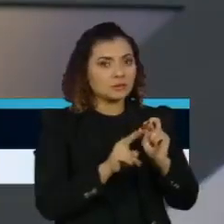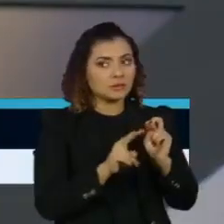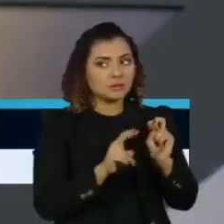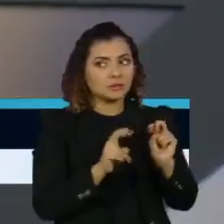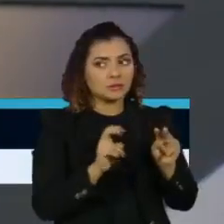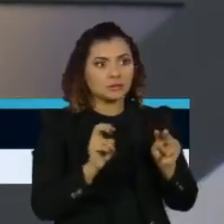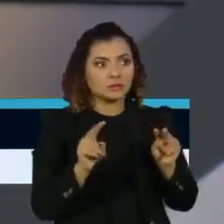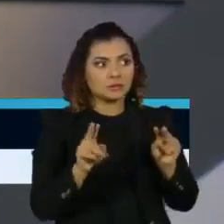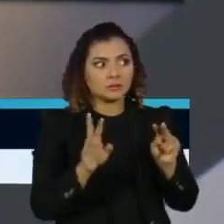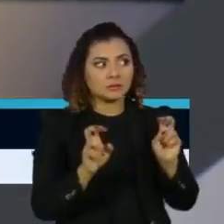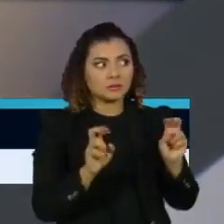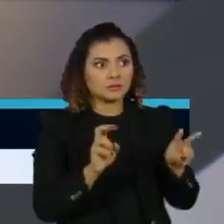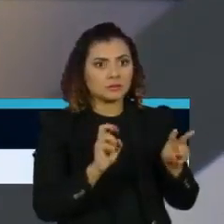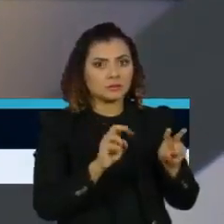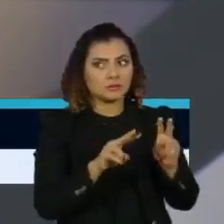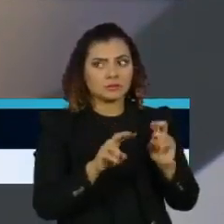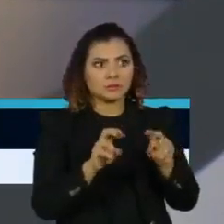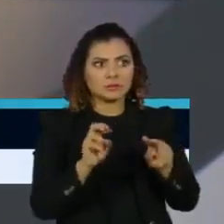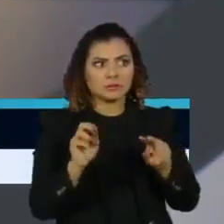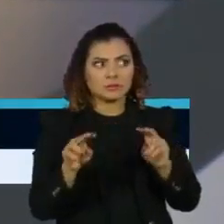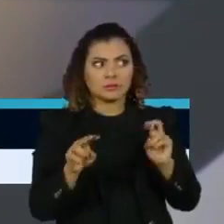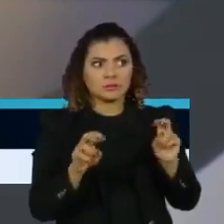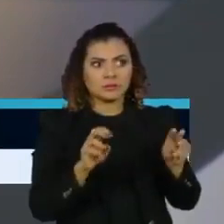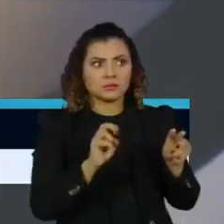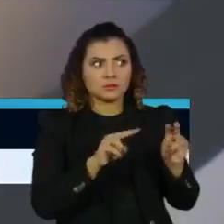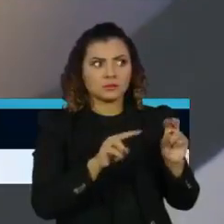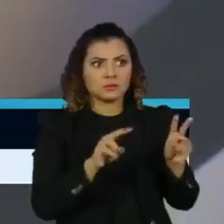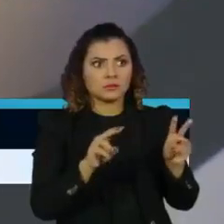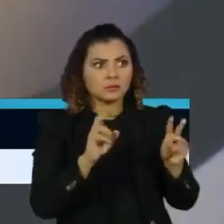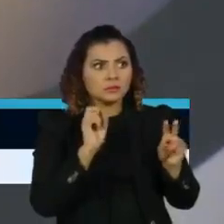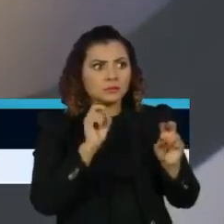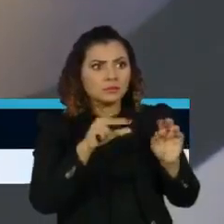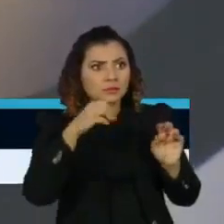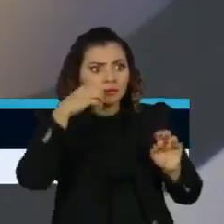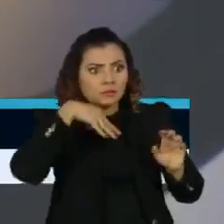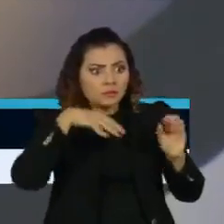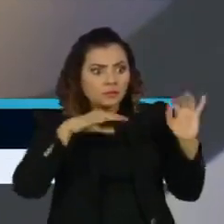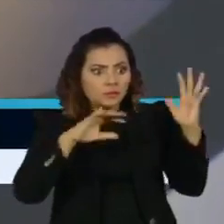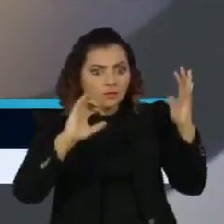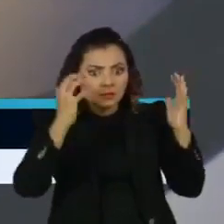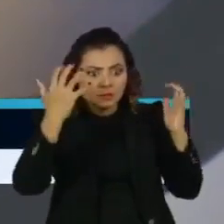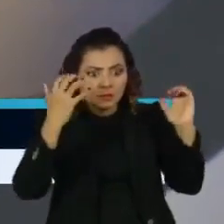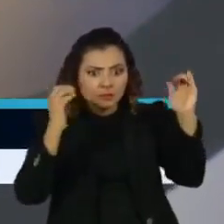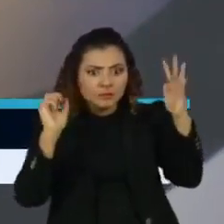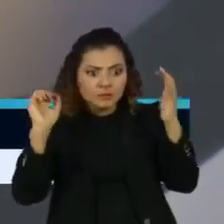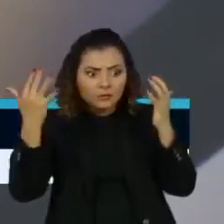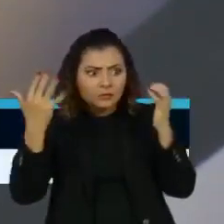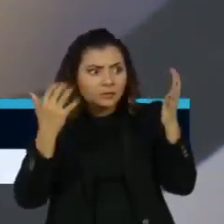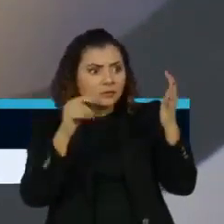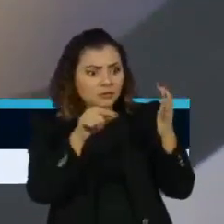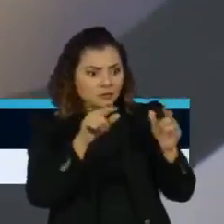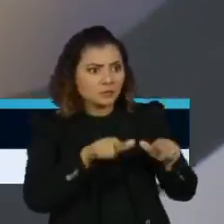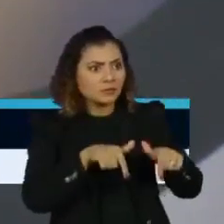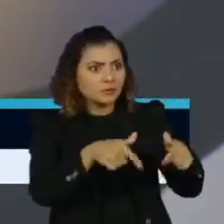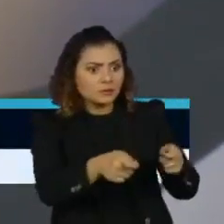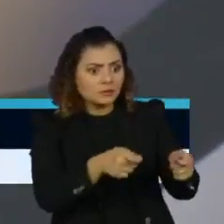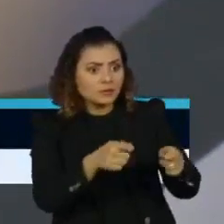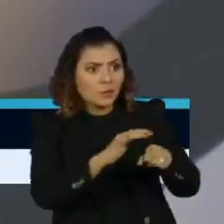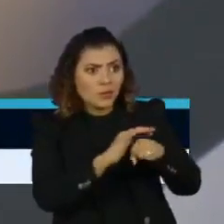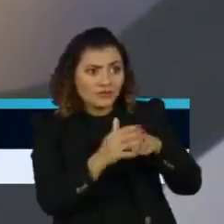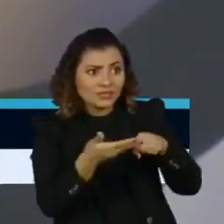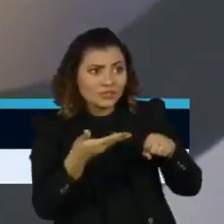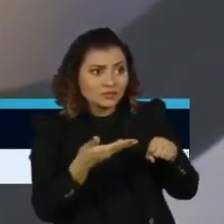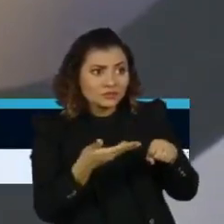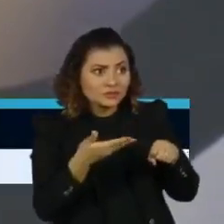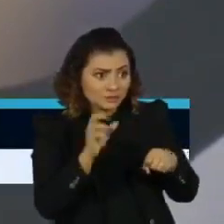Já chegou na resposta quantidade de Absurdos que a gente viu em relação à as condutas em relação